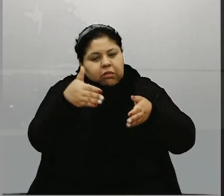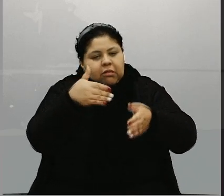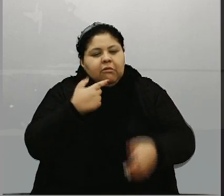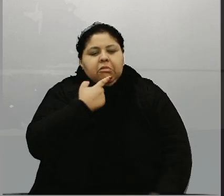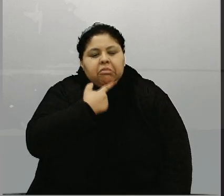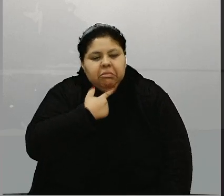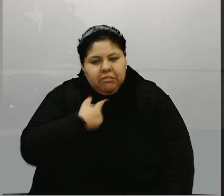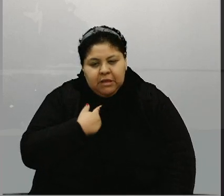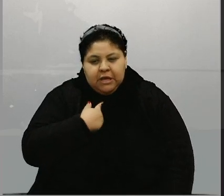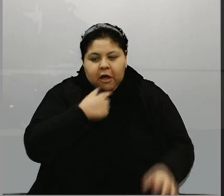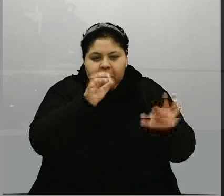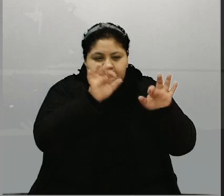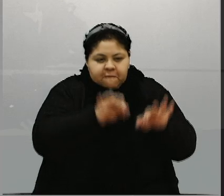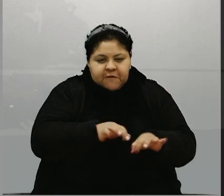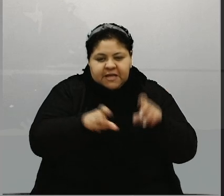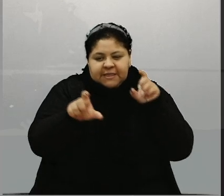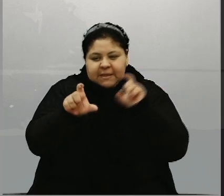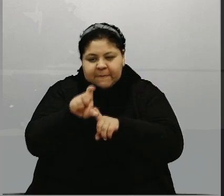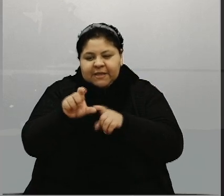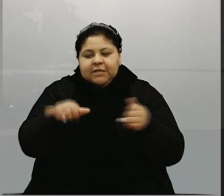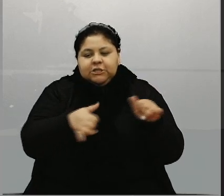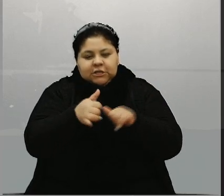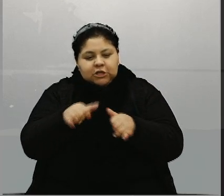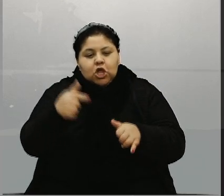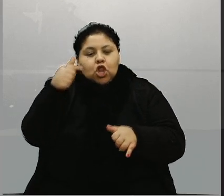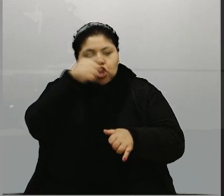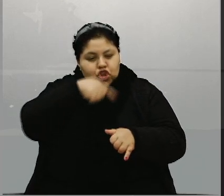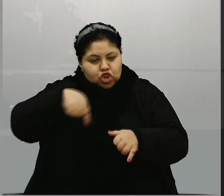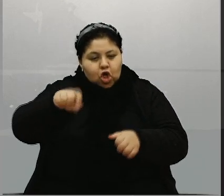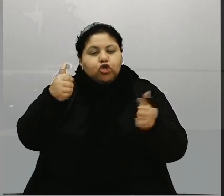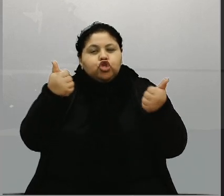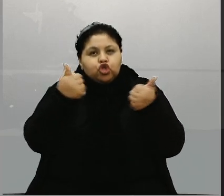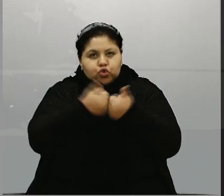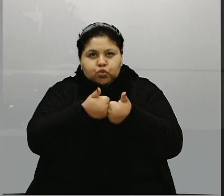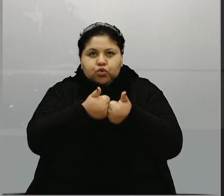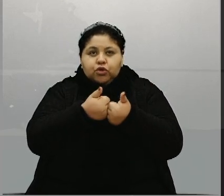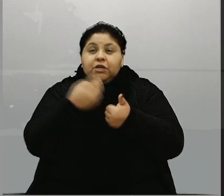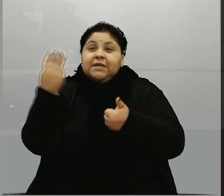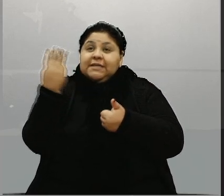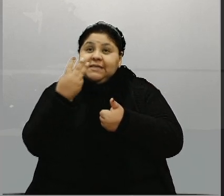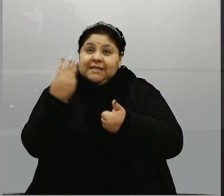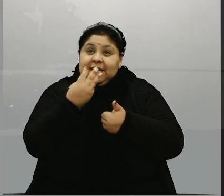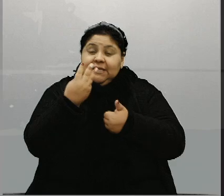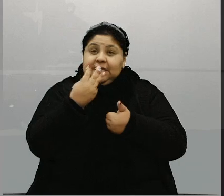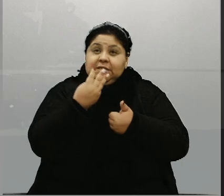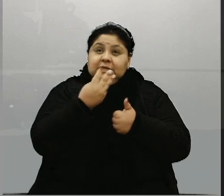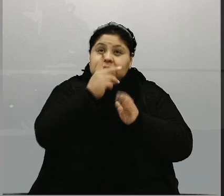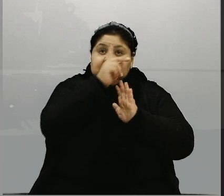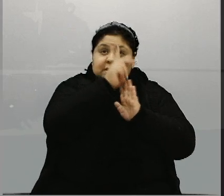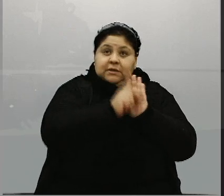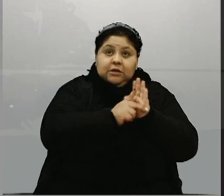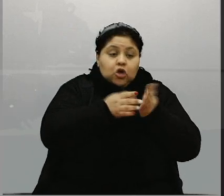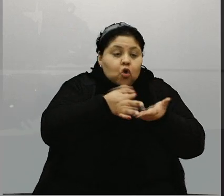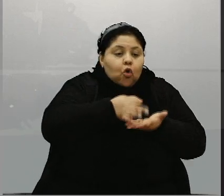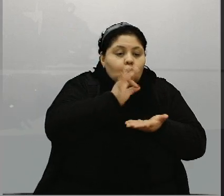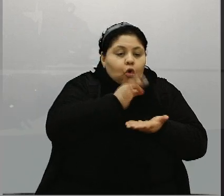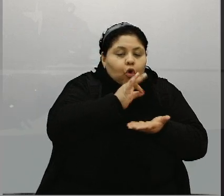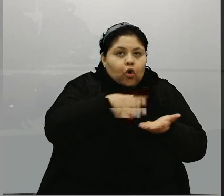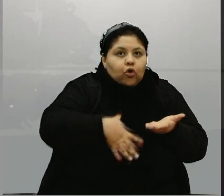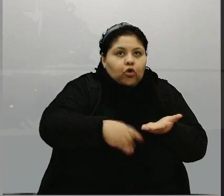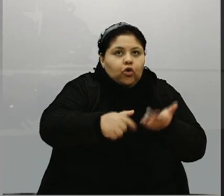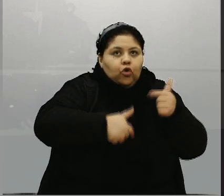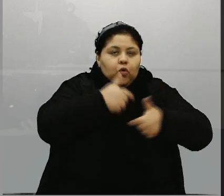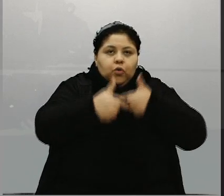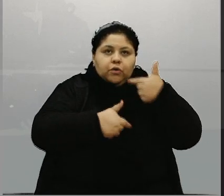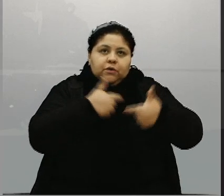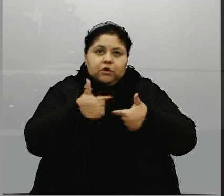da dependência química, nós estamos ali para suprir. E nós temos 3 frentes de trabalho nesse projeto. O Café Convívio, que é um trabalho